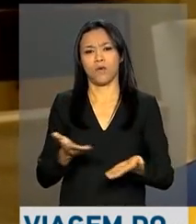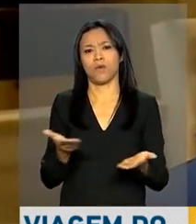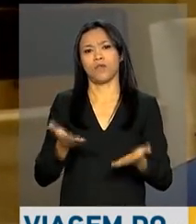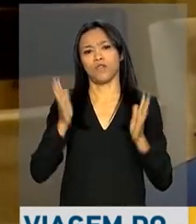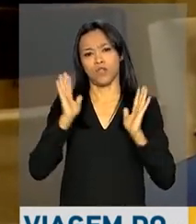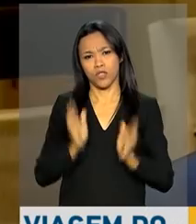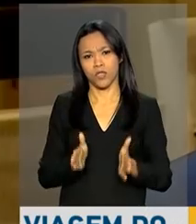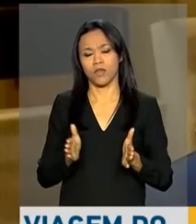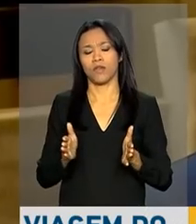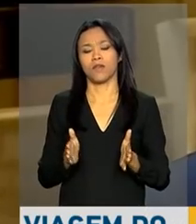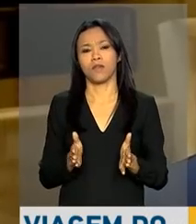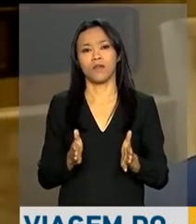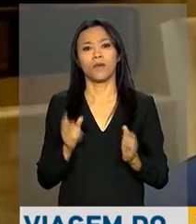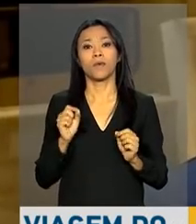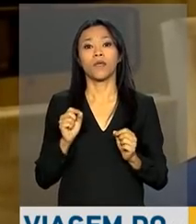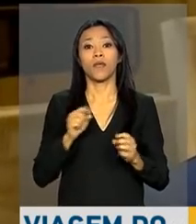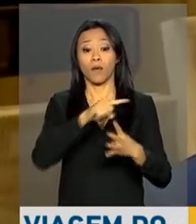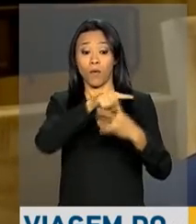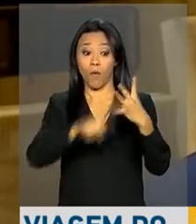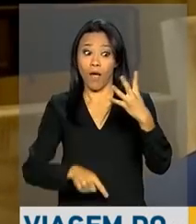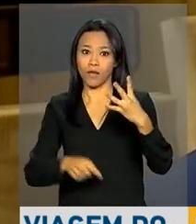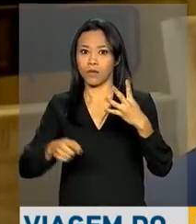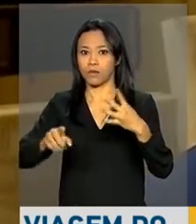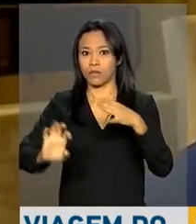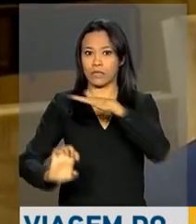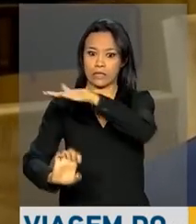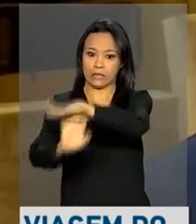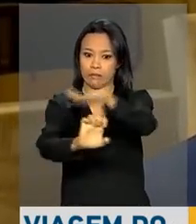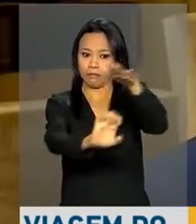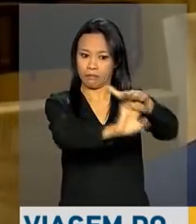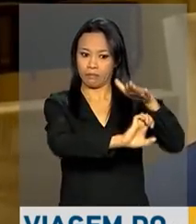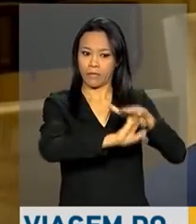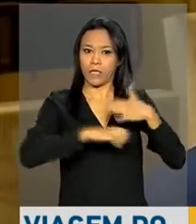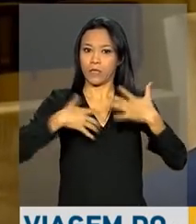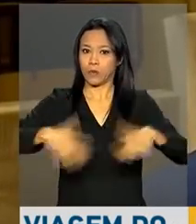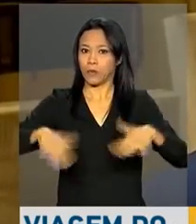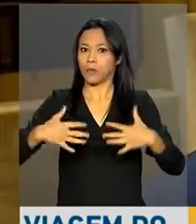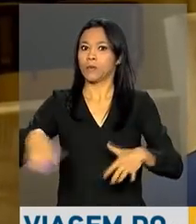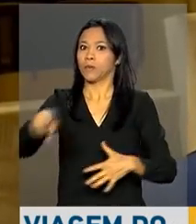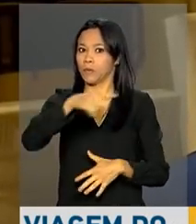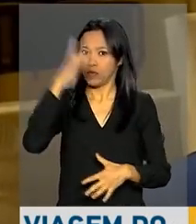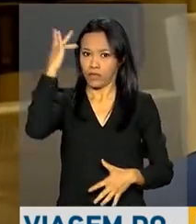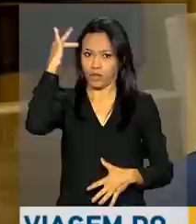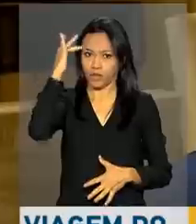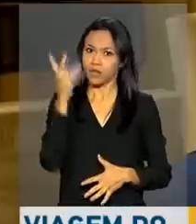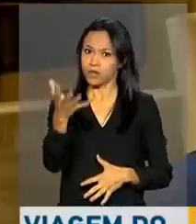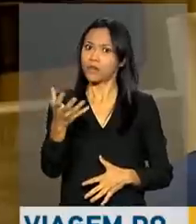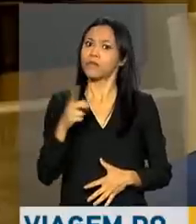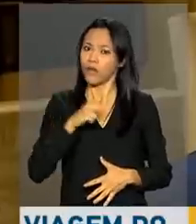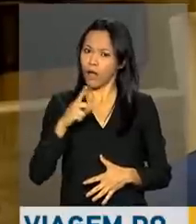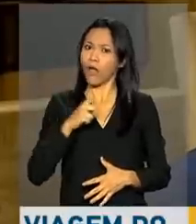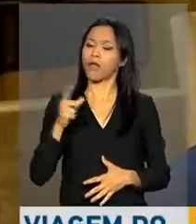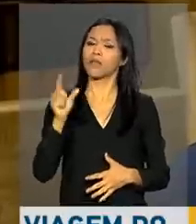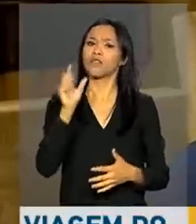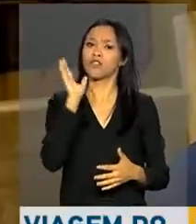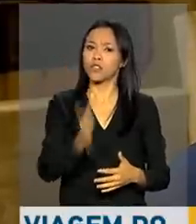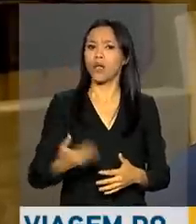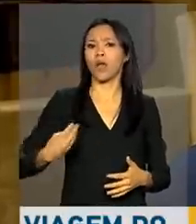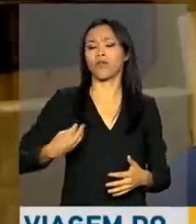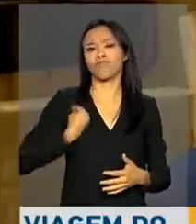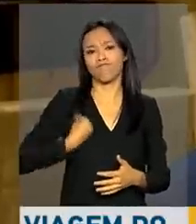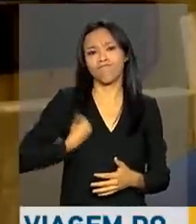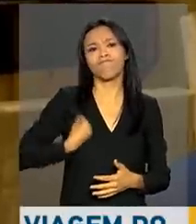ministros atenderam, 4 grandes empresas, os CEOs de 4 grandes empresas que têm investimentos no Brasil.